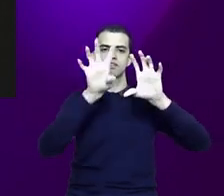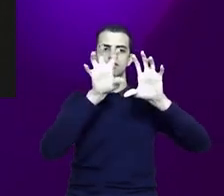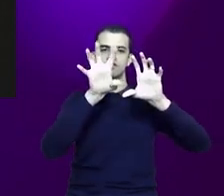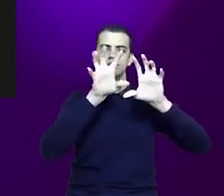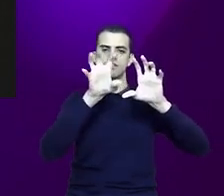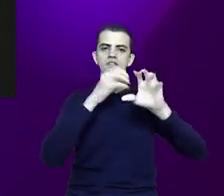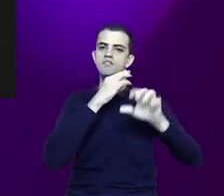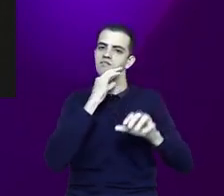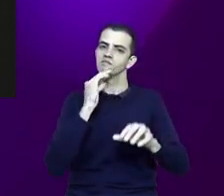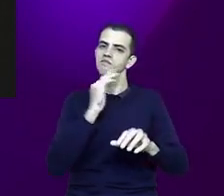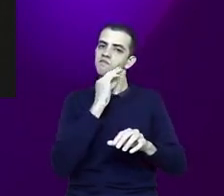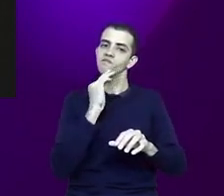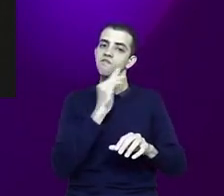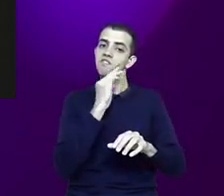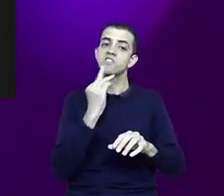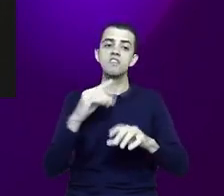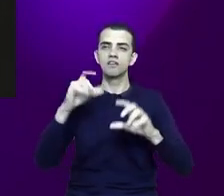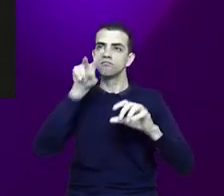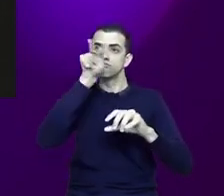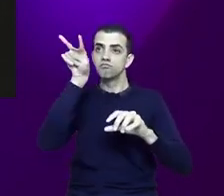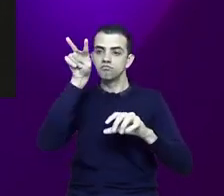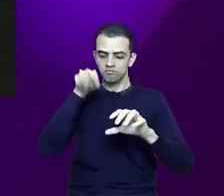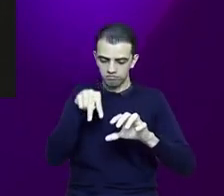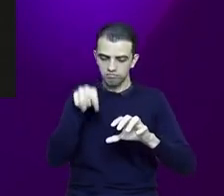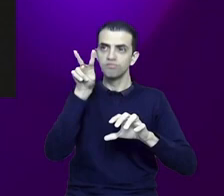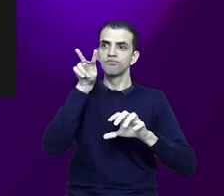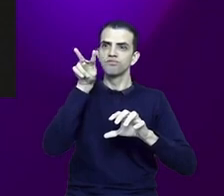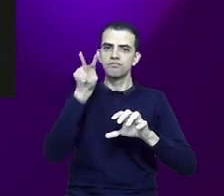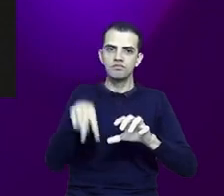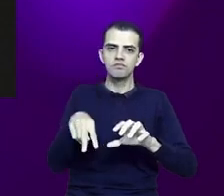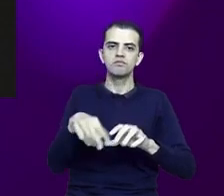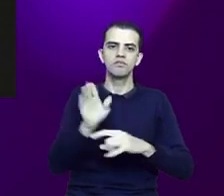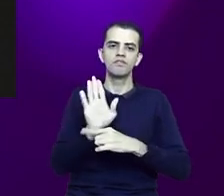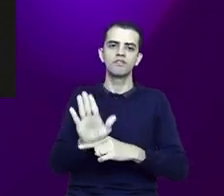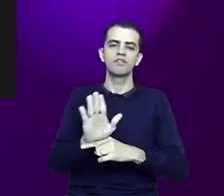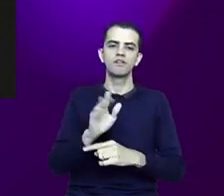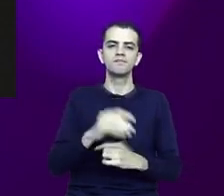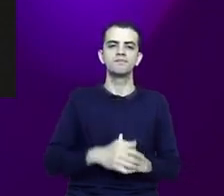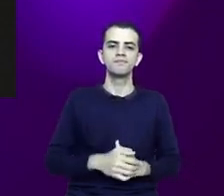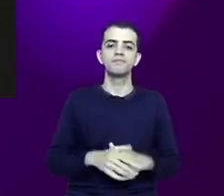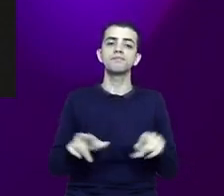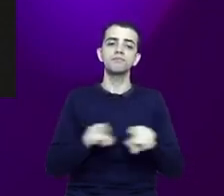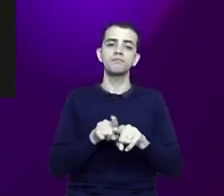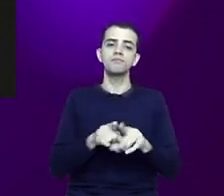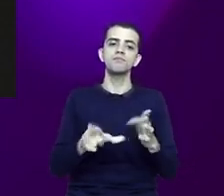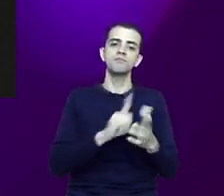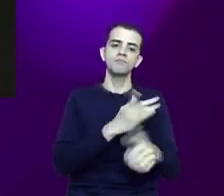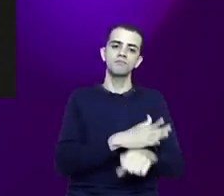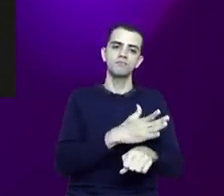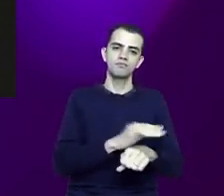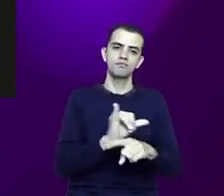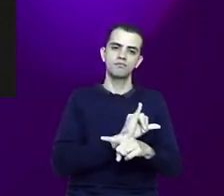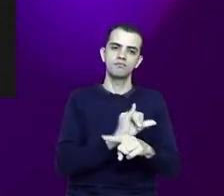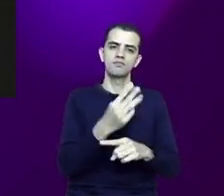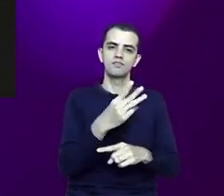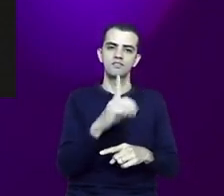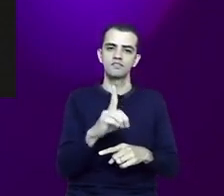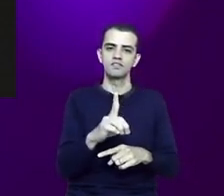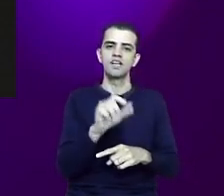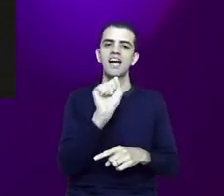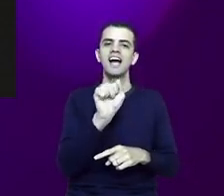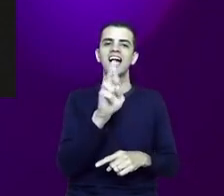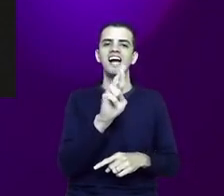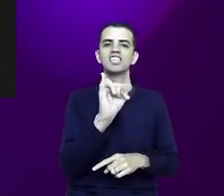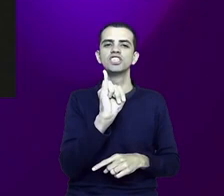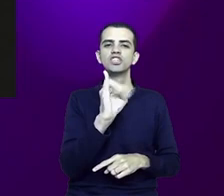nosso olho logo abaixo. E aqui é um exemplo, então, de um planejamento 3D, de uma artroplastia